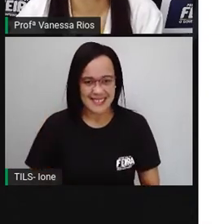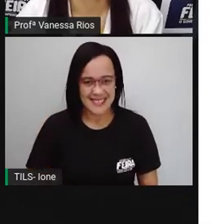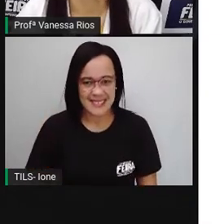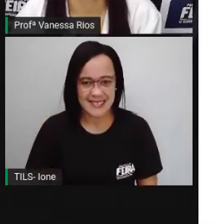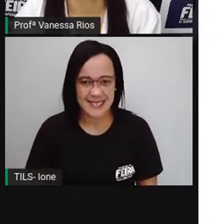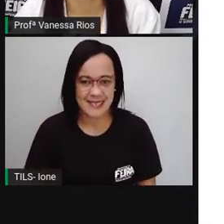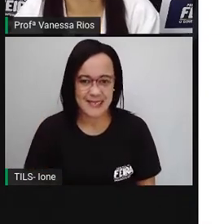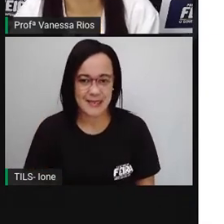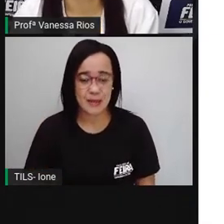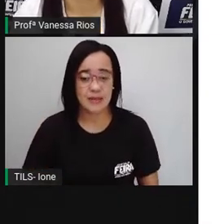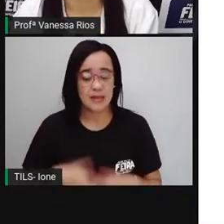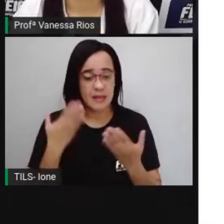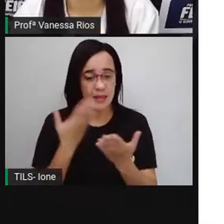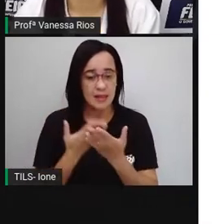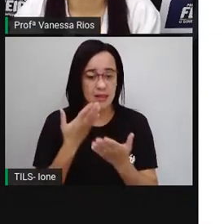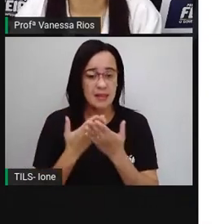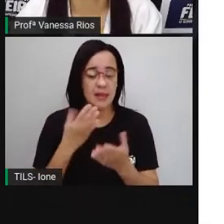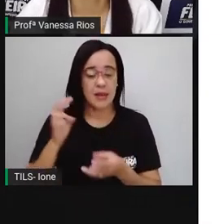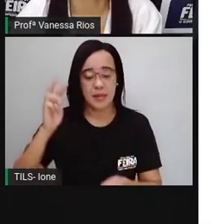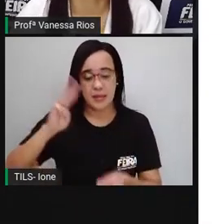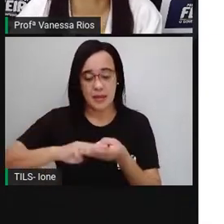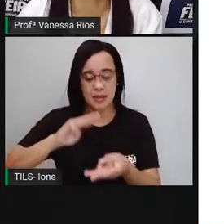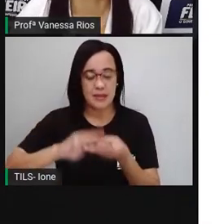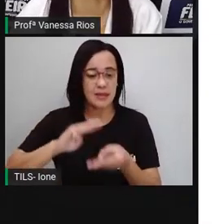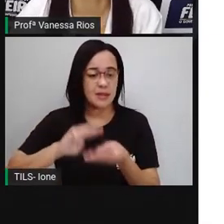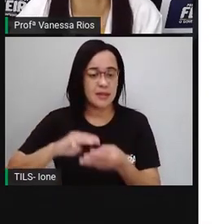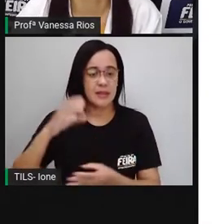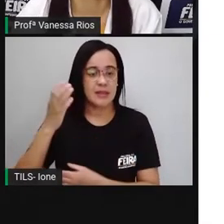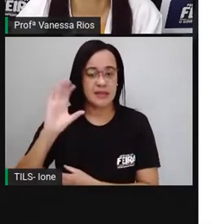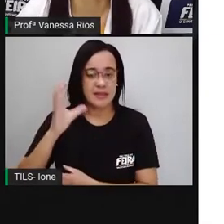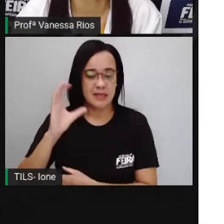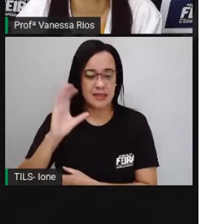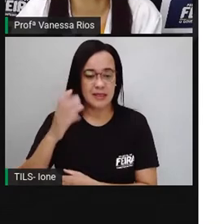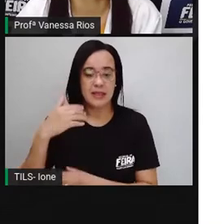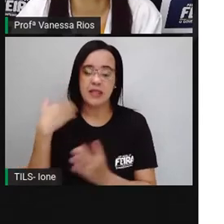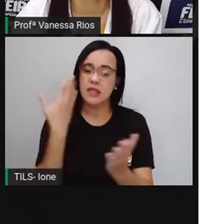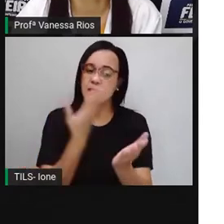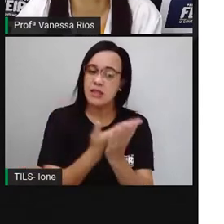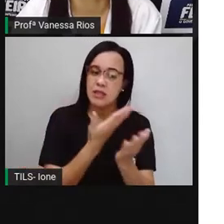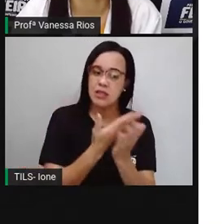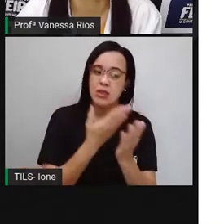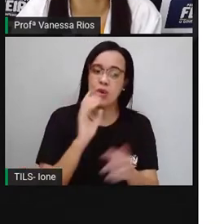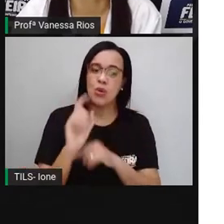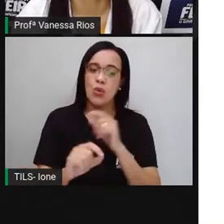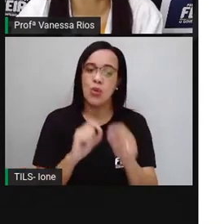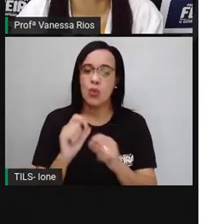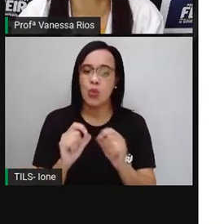nessa aula de matemática e ciências naturais, nós vamos estudar sobre,